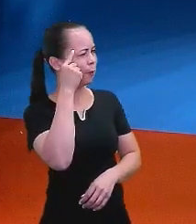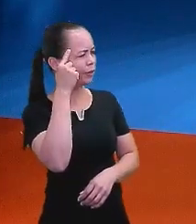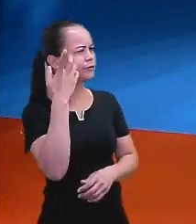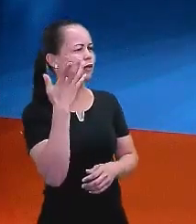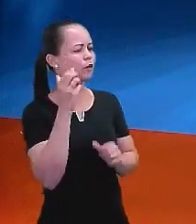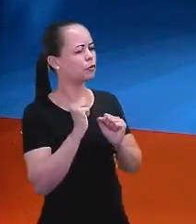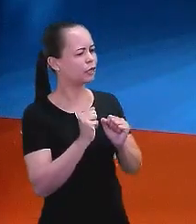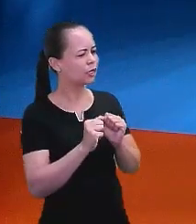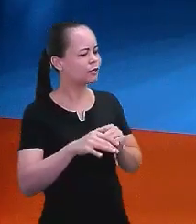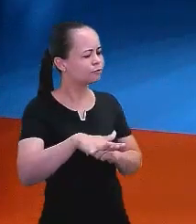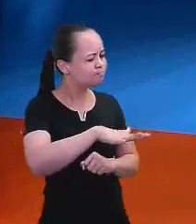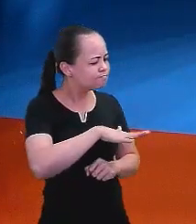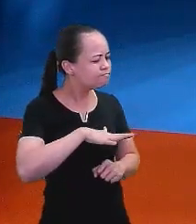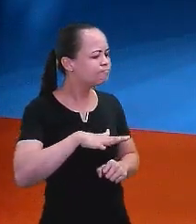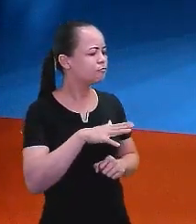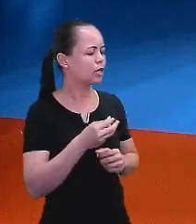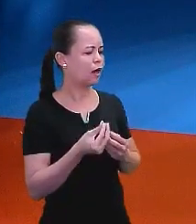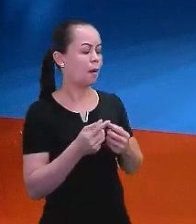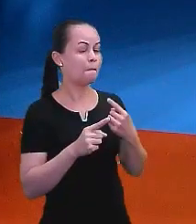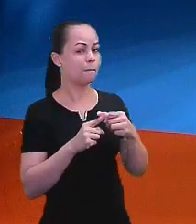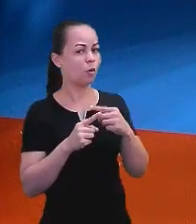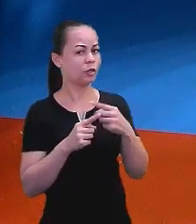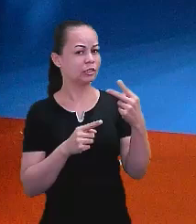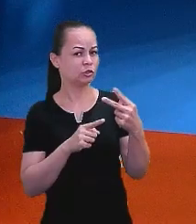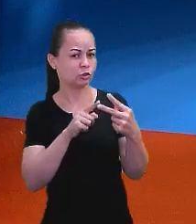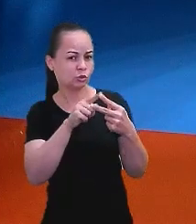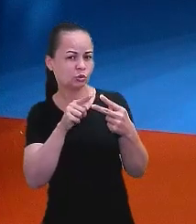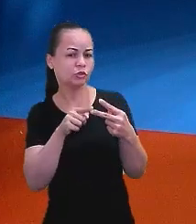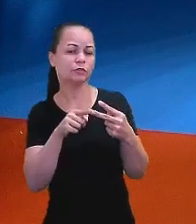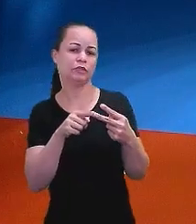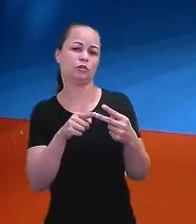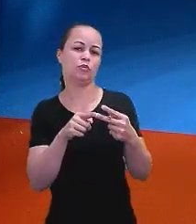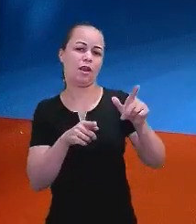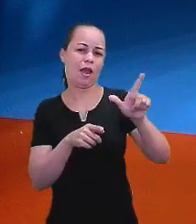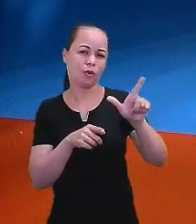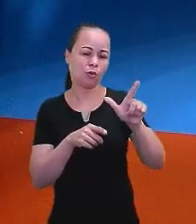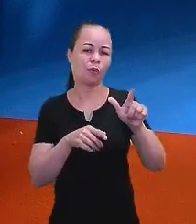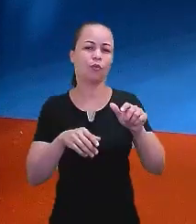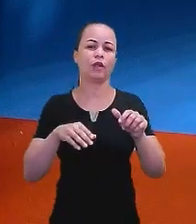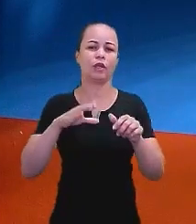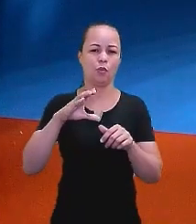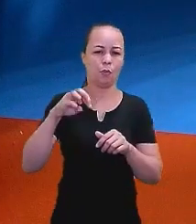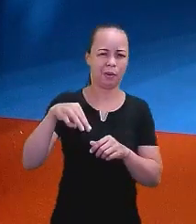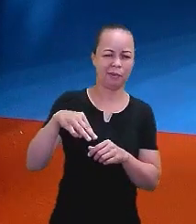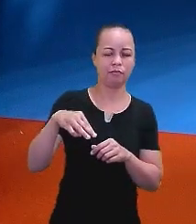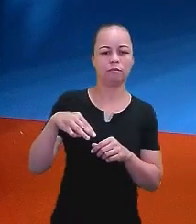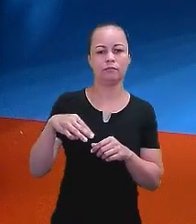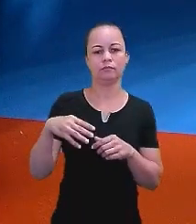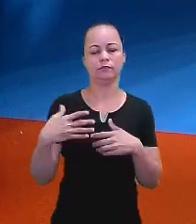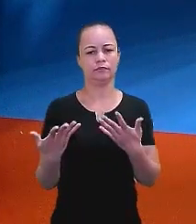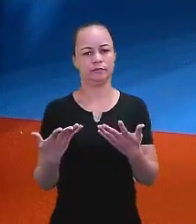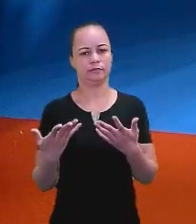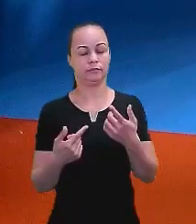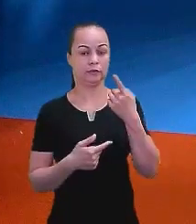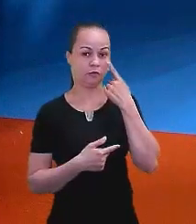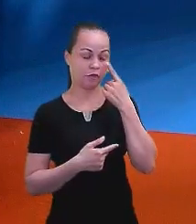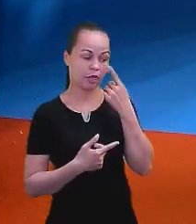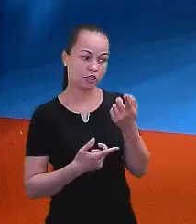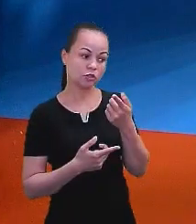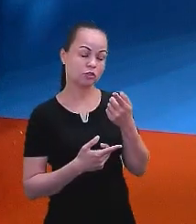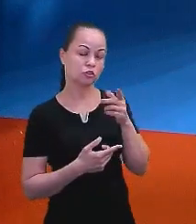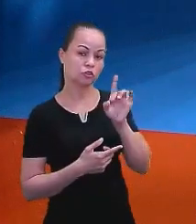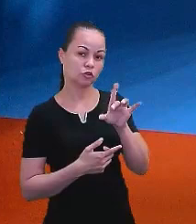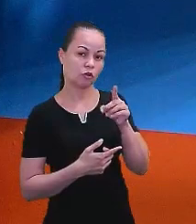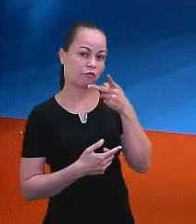trabalhar a área, porque ele está me dando duas dimensões, de largura e comprimento, Vejam que no início eu falei só de